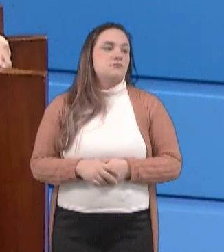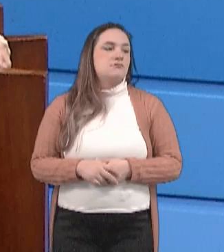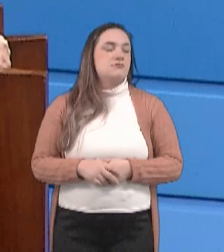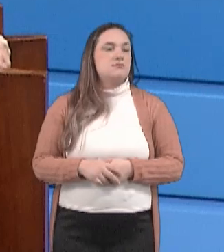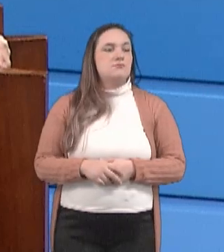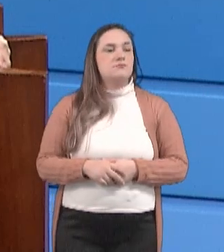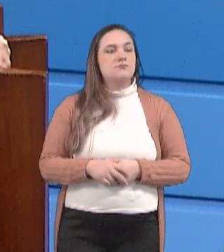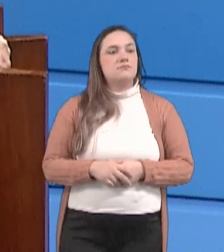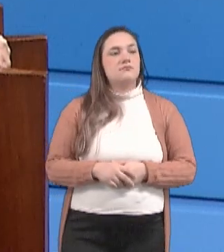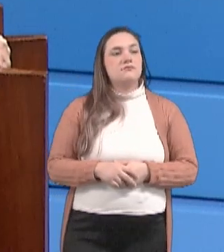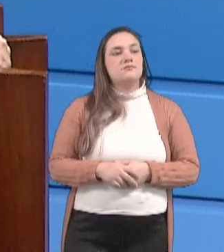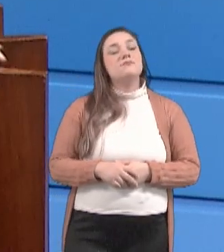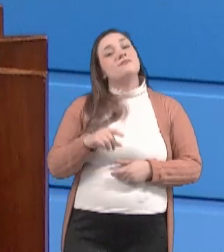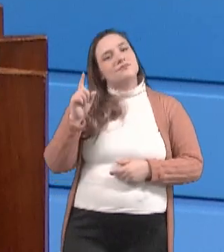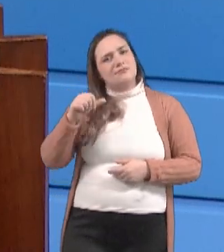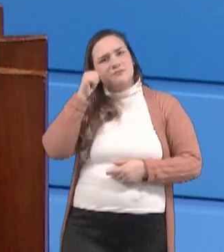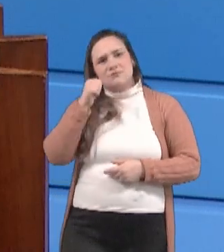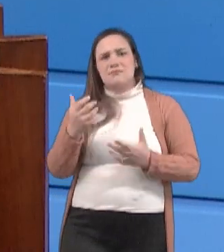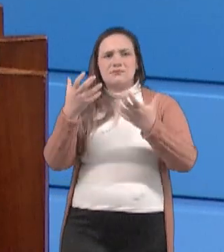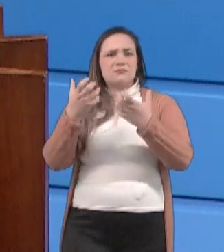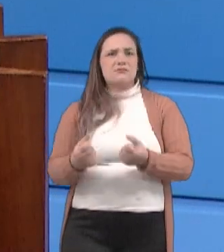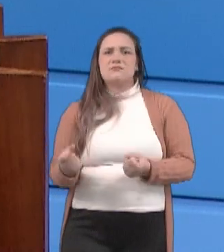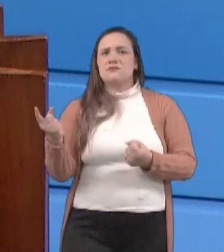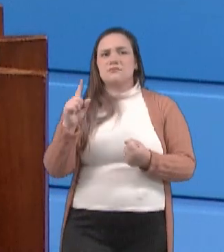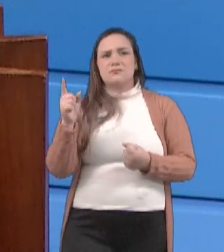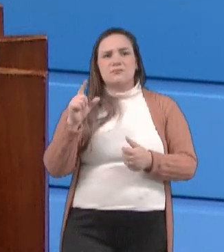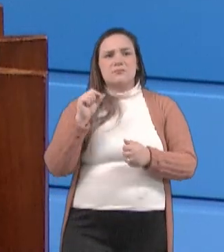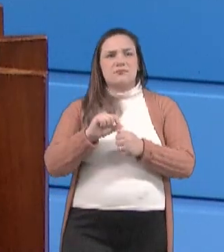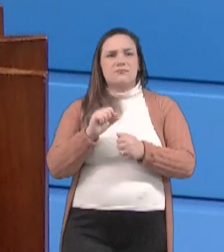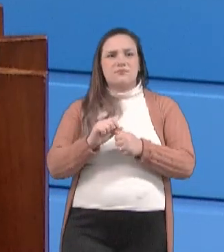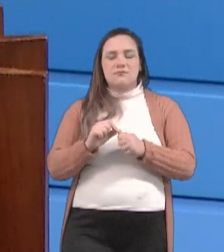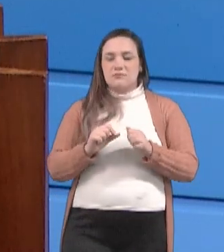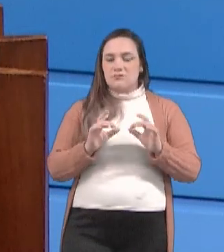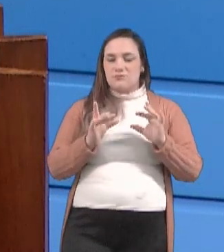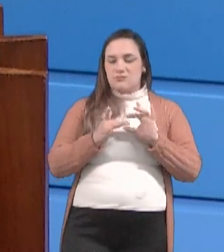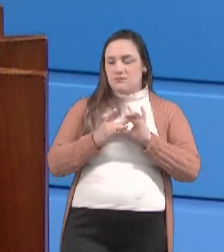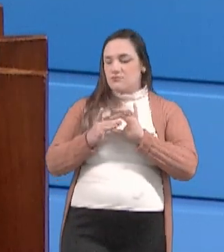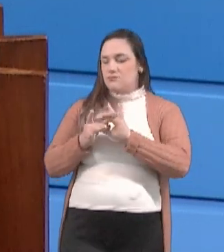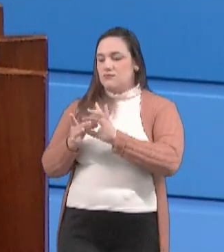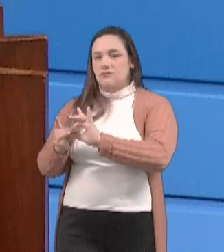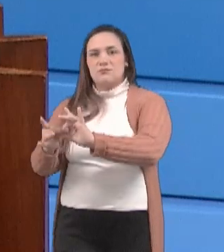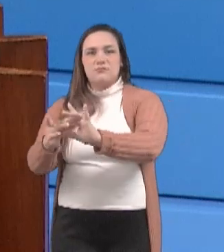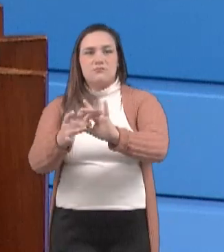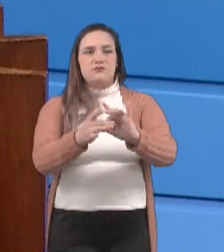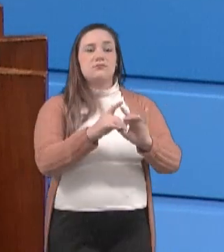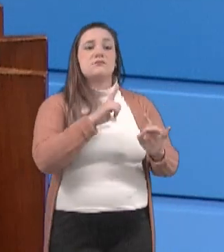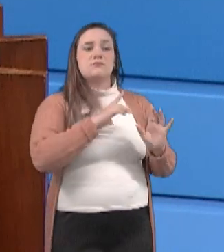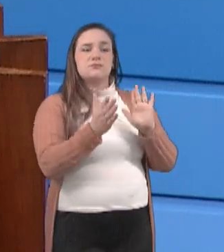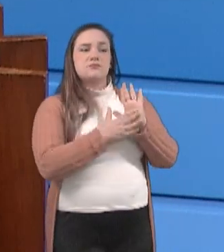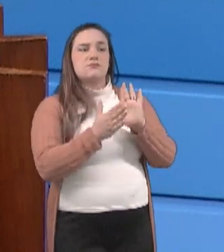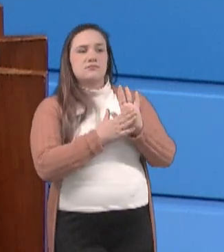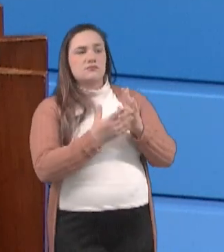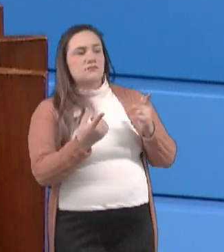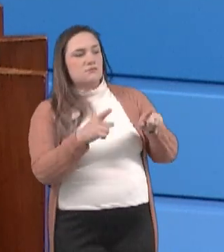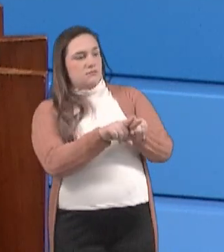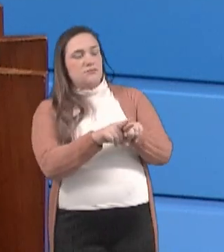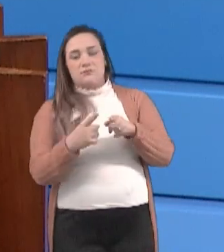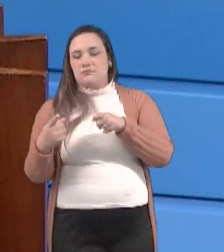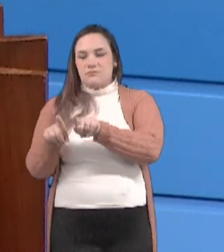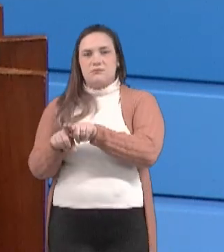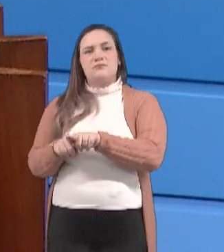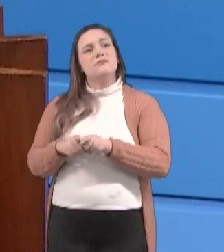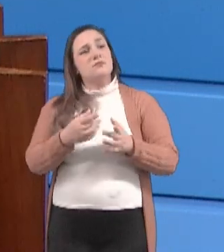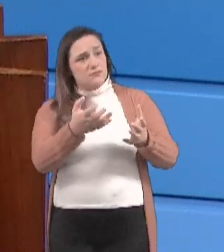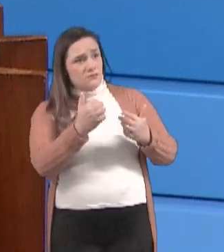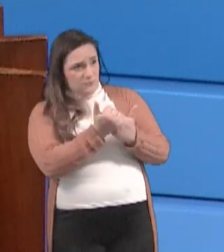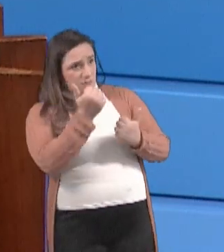aceitou fazer, e mulher é assim, ela não aceitou fazer conchavo com luio. Tivemos propostas, queria alguém se indicando vice, ela